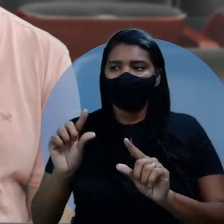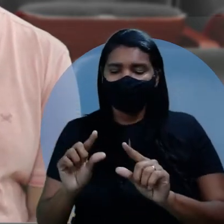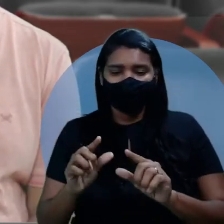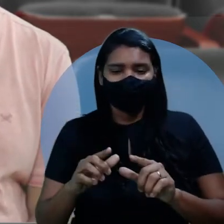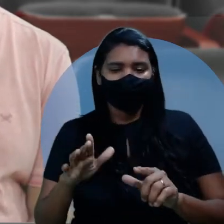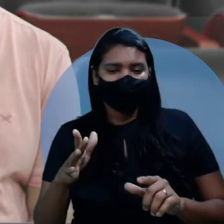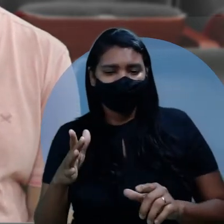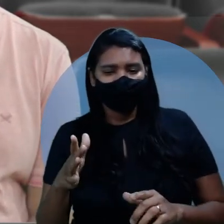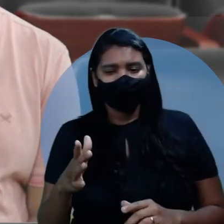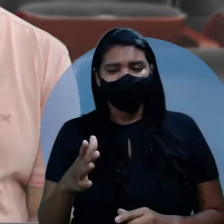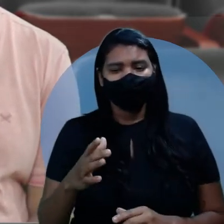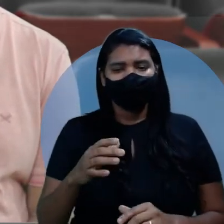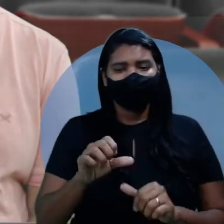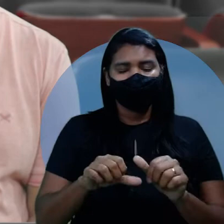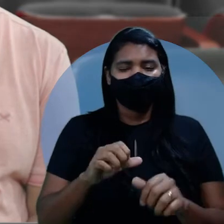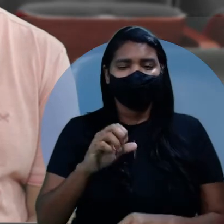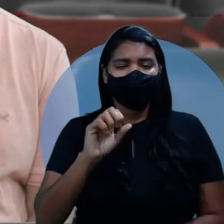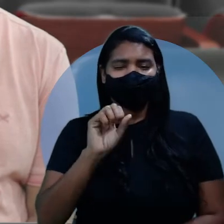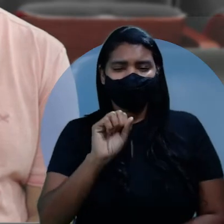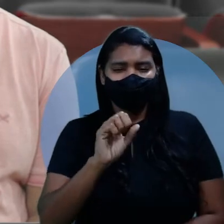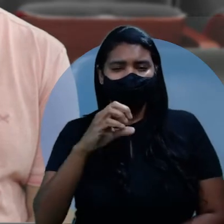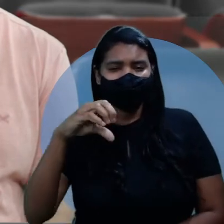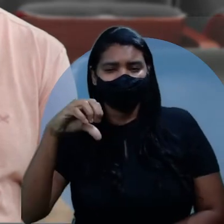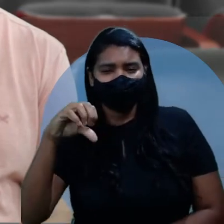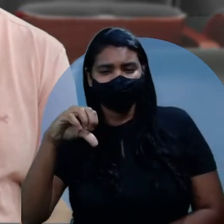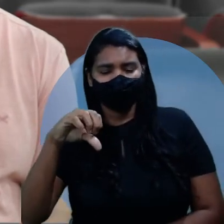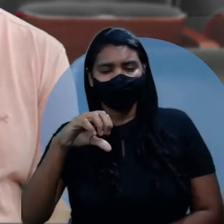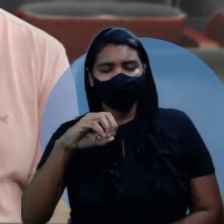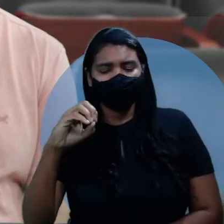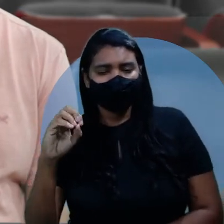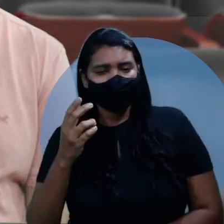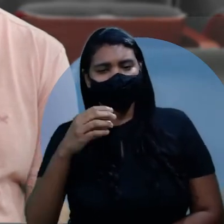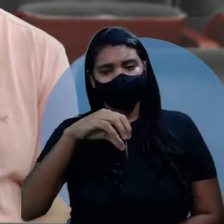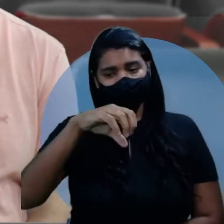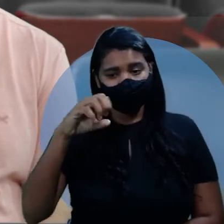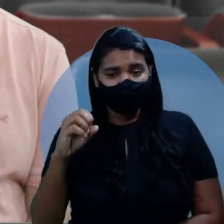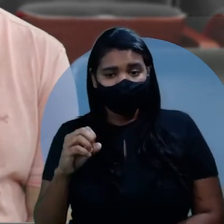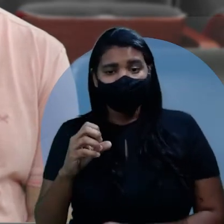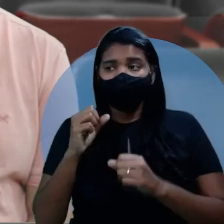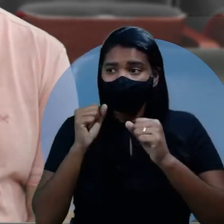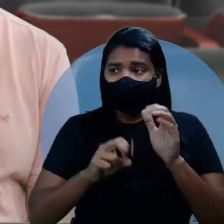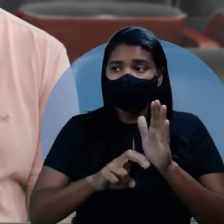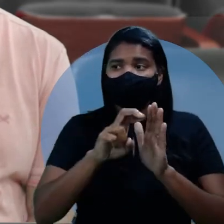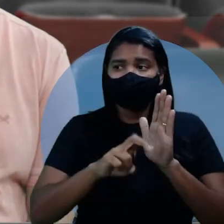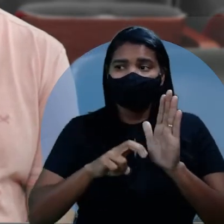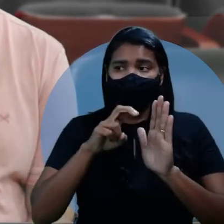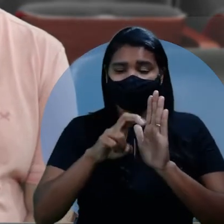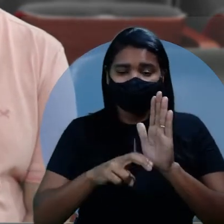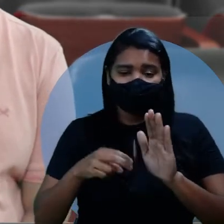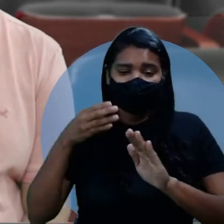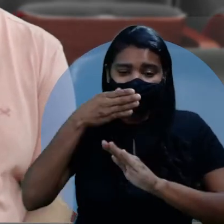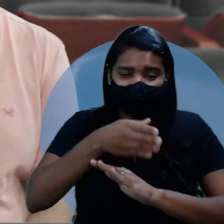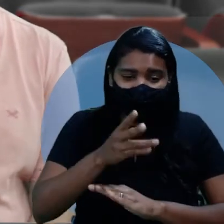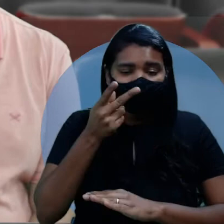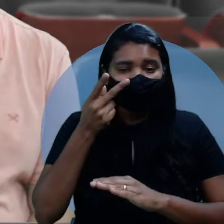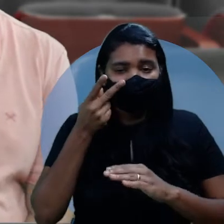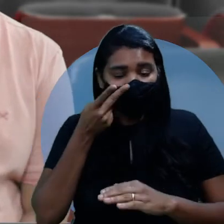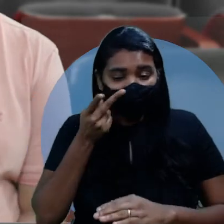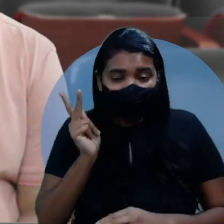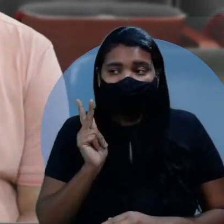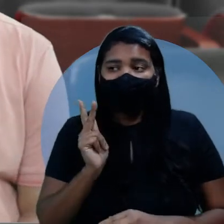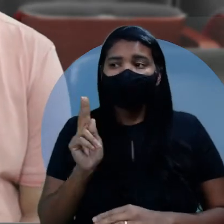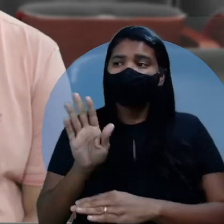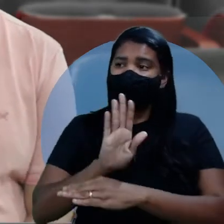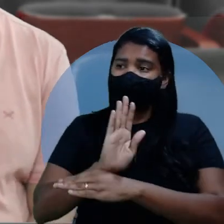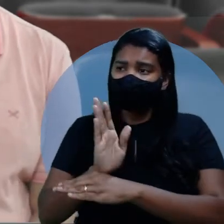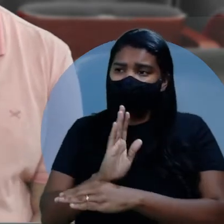torno de 800 a 900 pessoas, para que os cadeirantes pudessem entrar com a sua cadeira e ter acesso, né, e